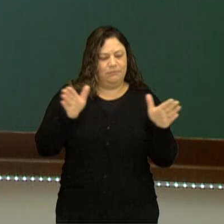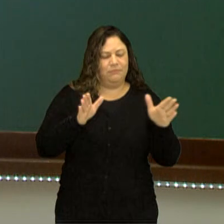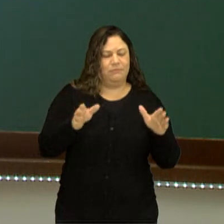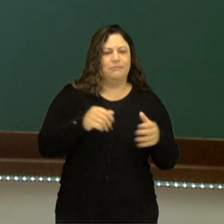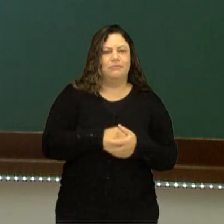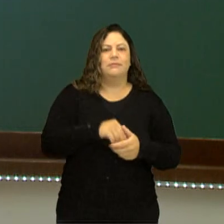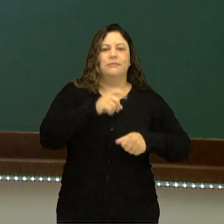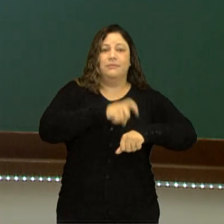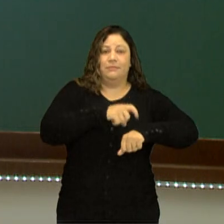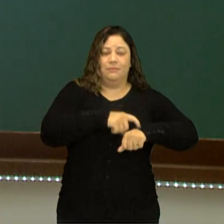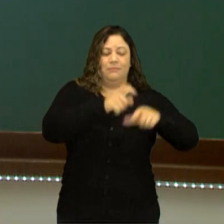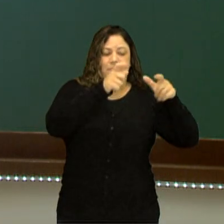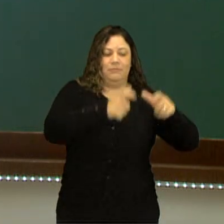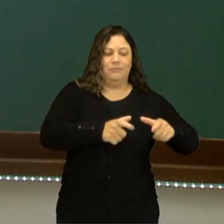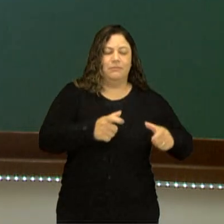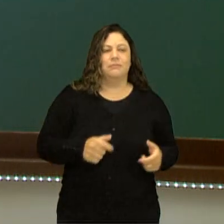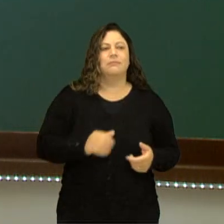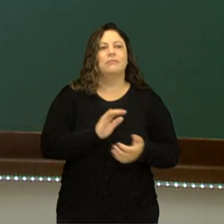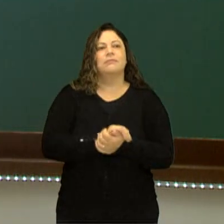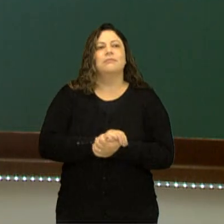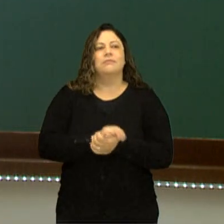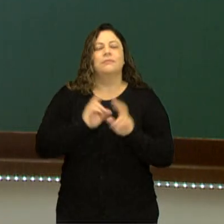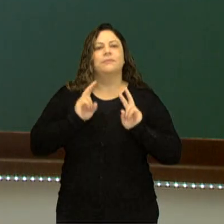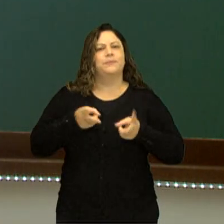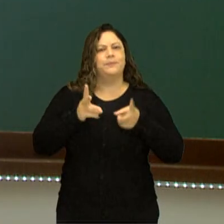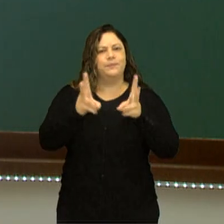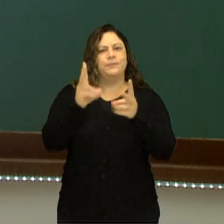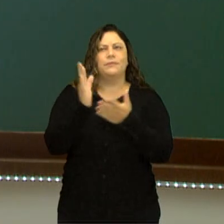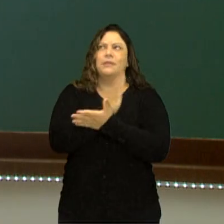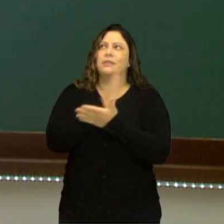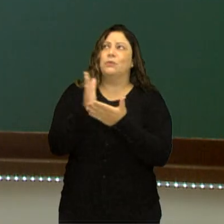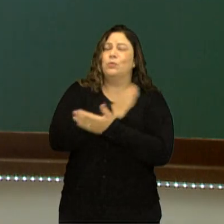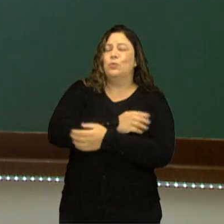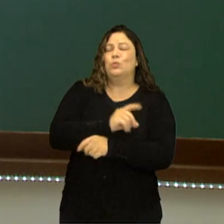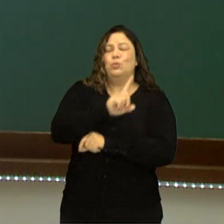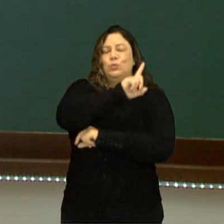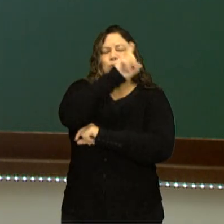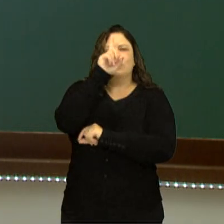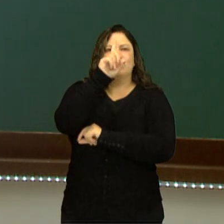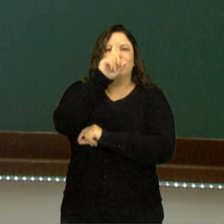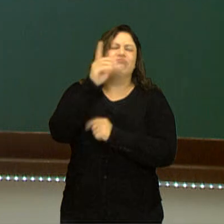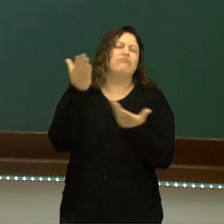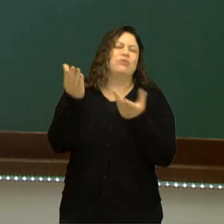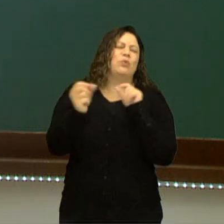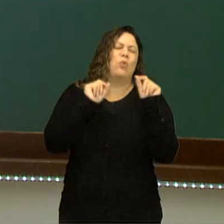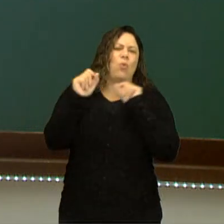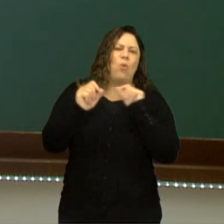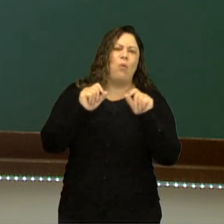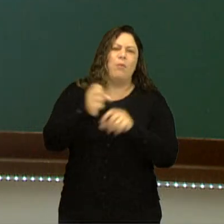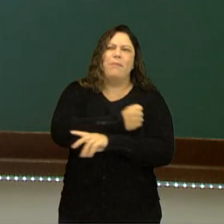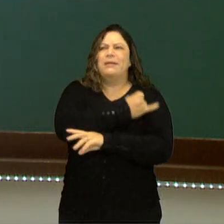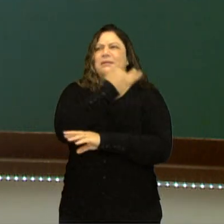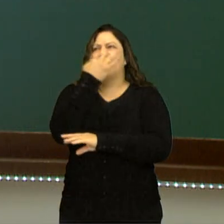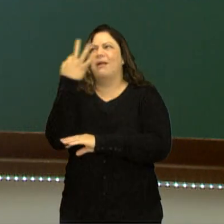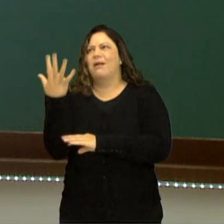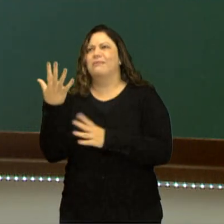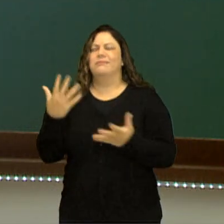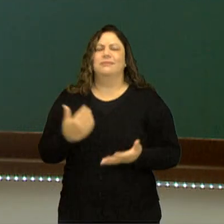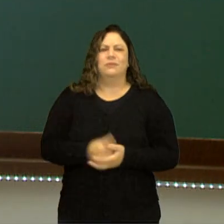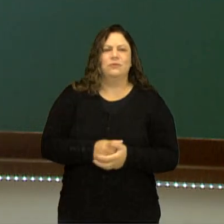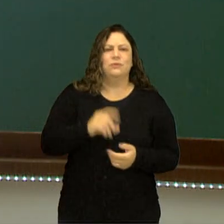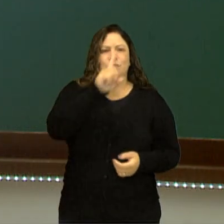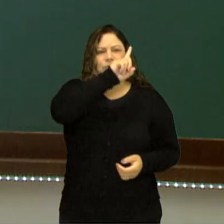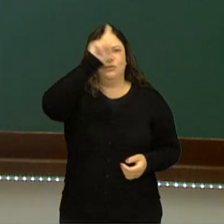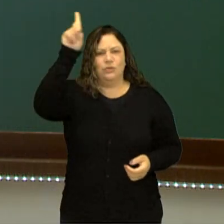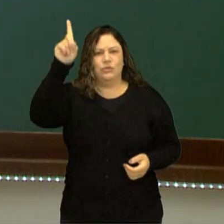lugar. Ainda temos alguns dias mostrando o tempo, quando uma tarde que ele retorna a ver a